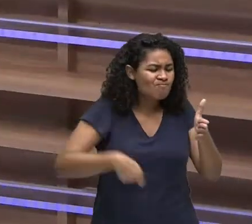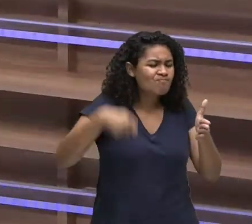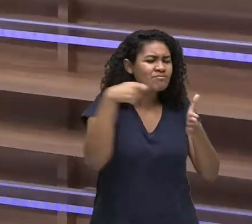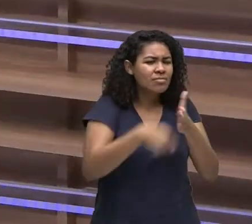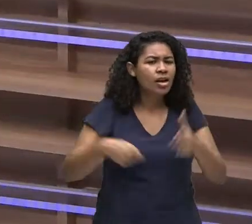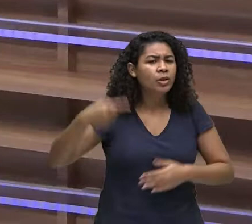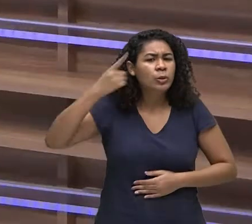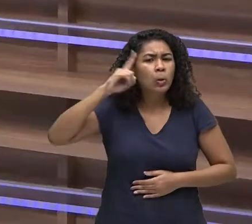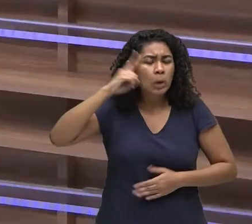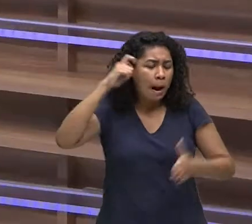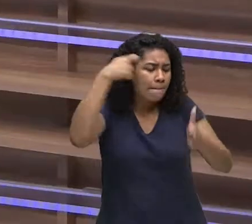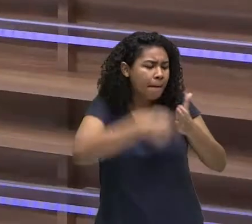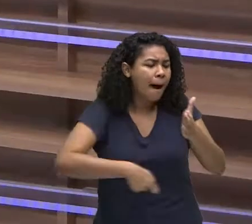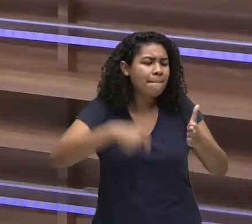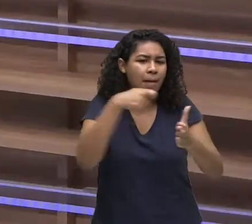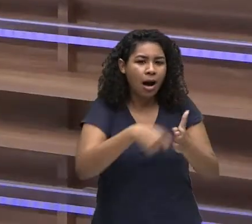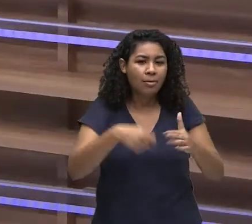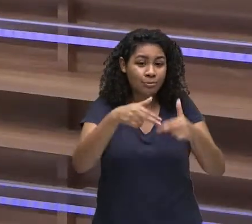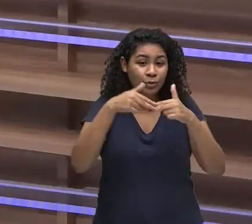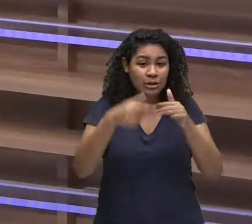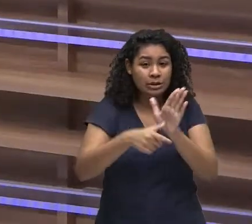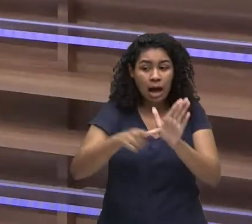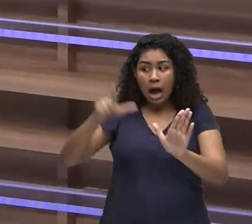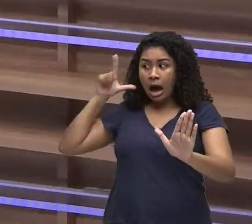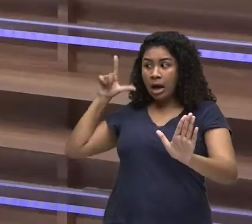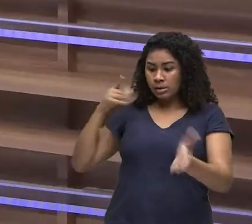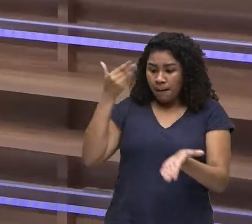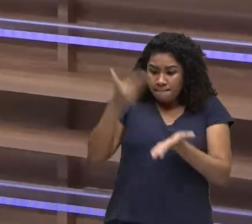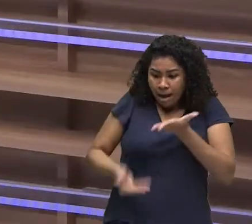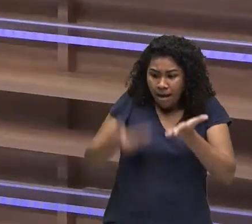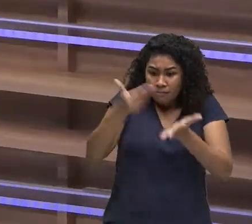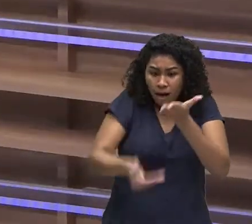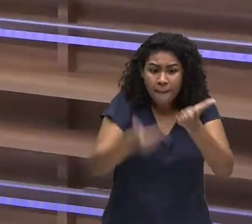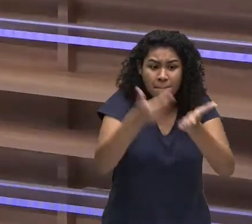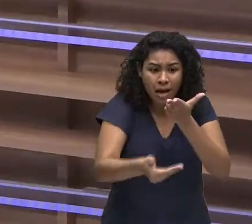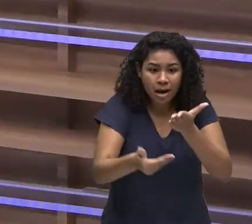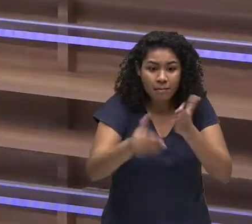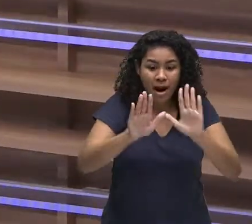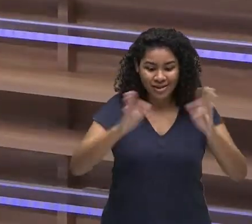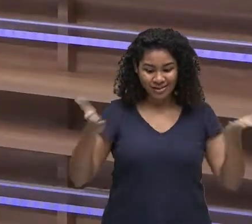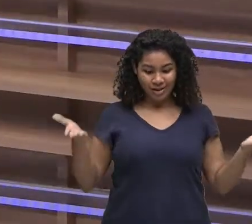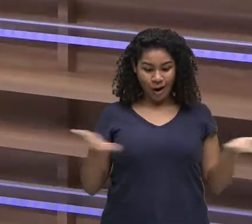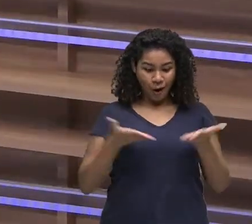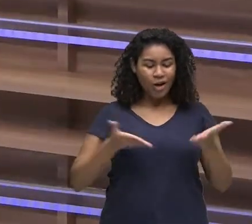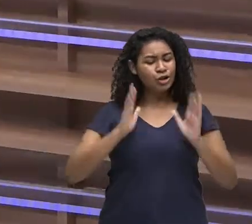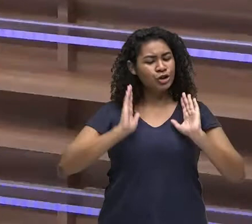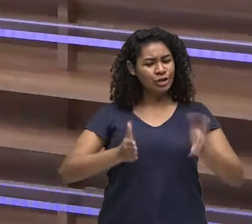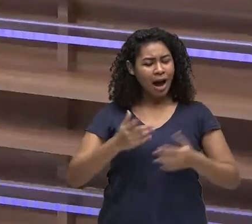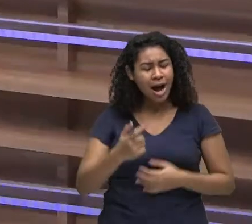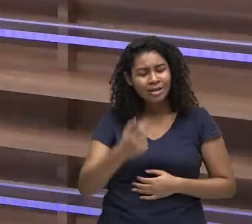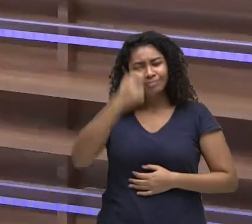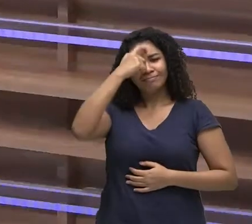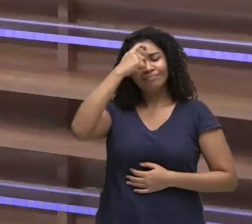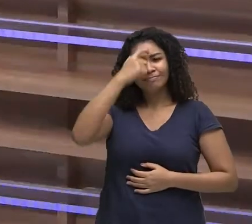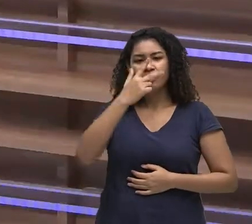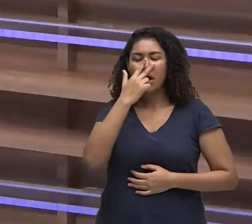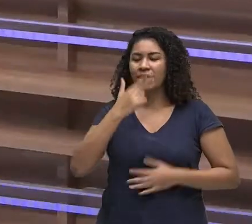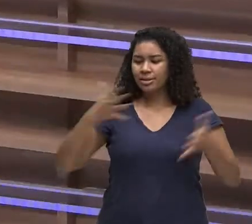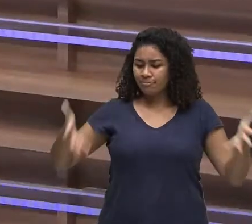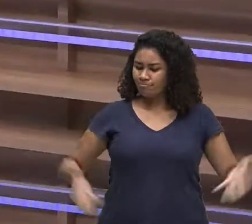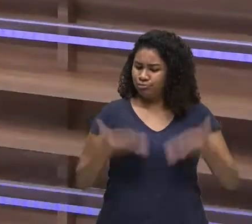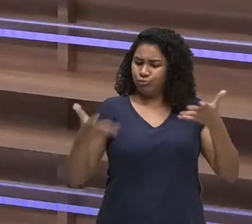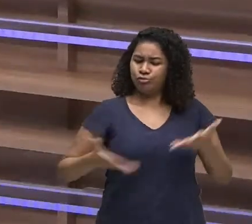né? As derrotas anteriores prepararam ele para aquele momento, deram a ele a motivação